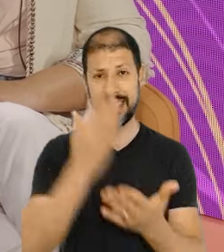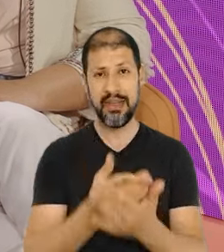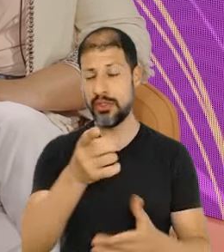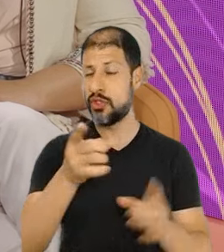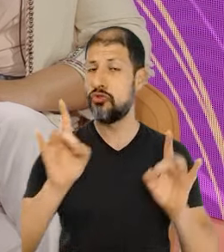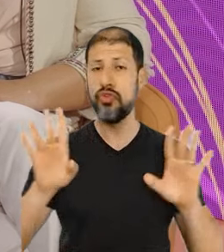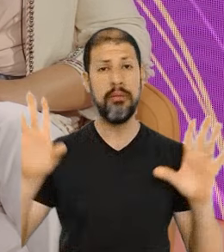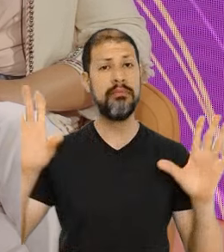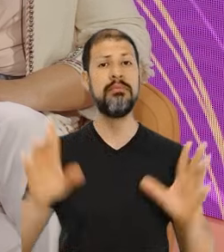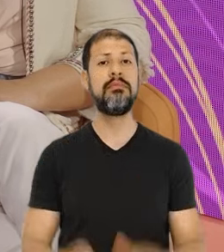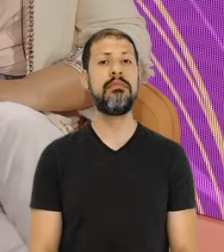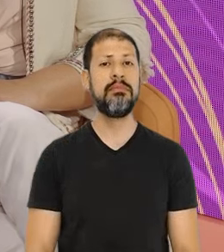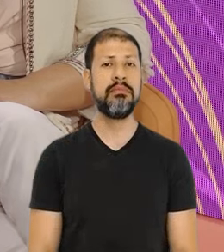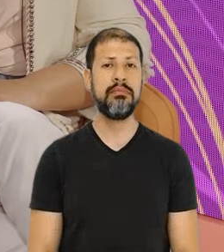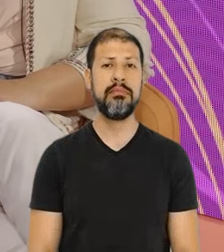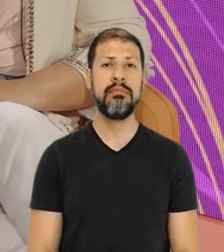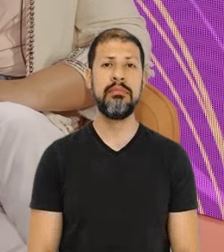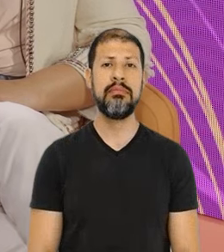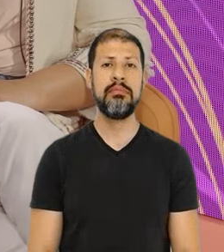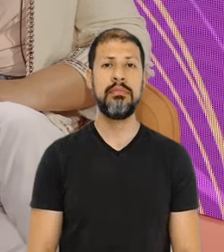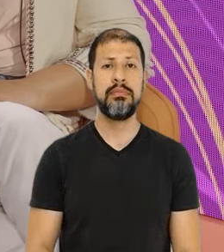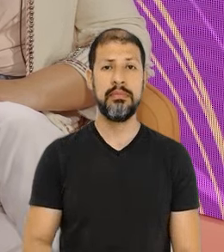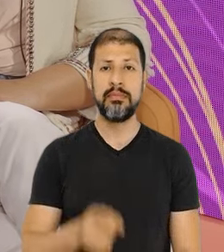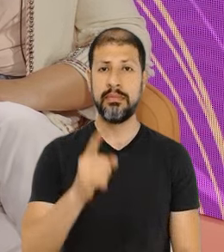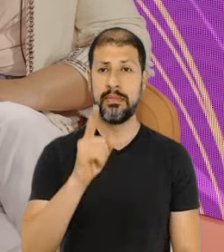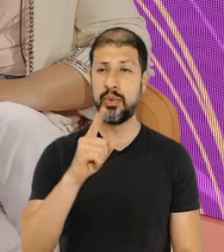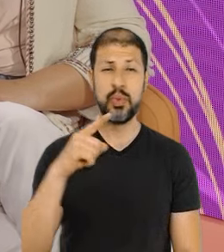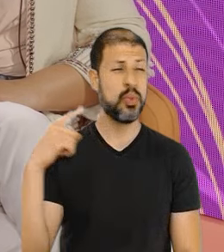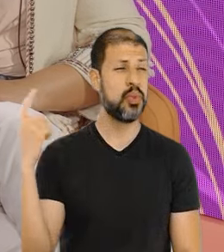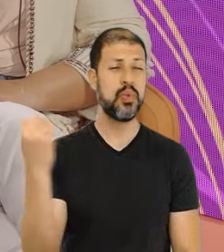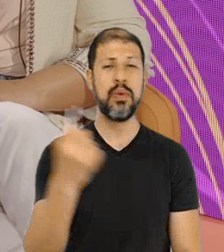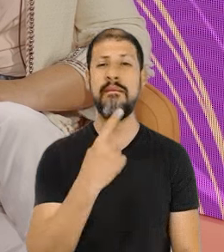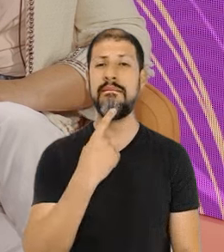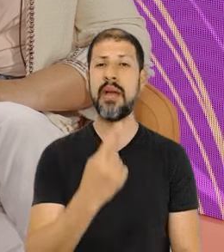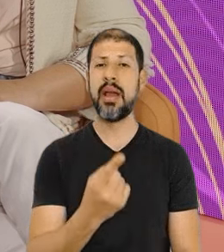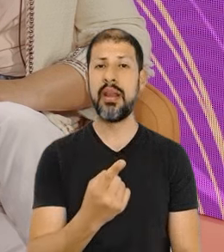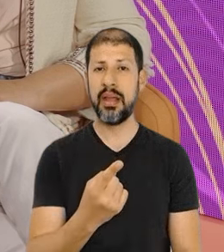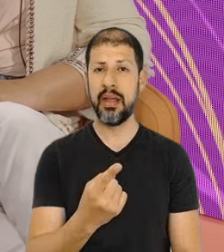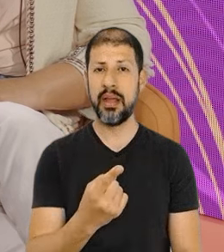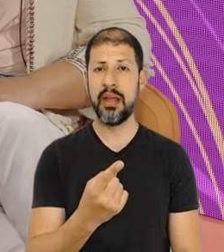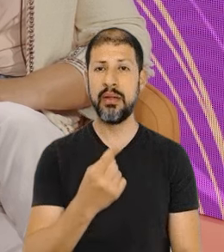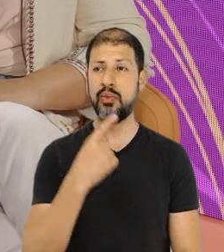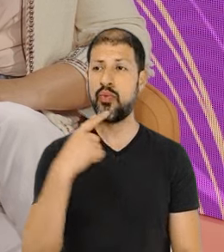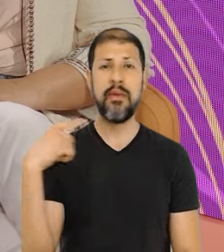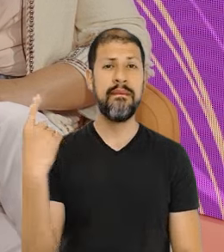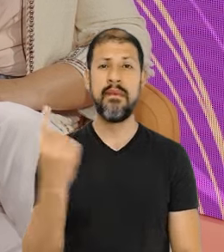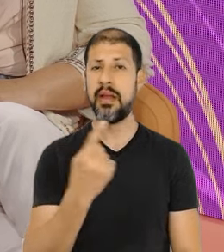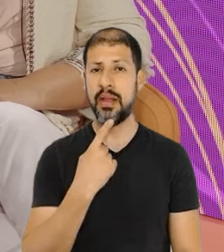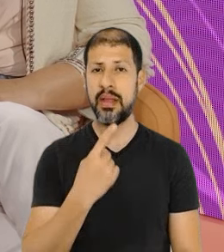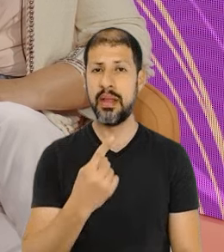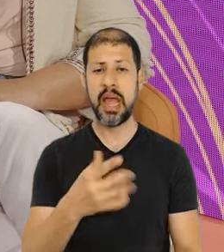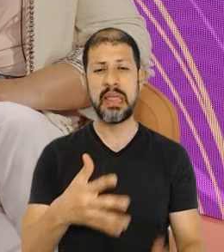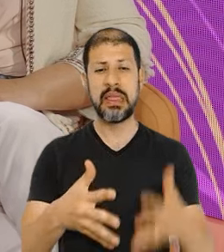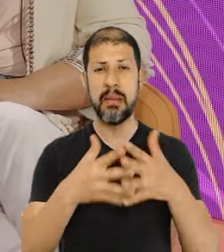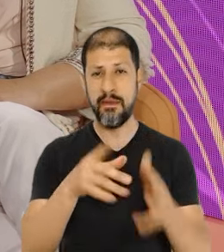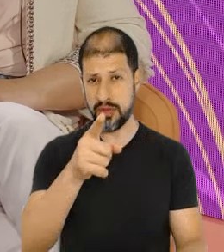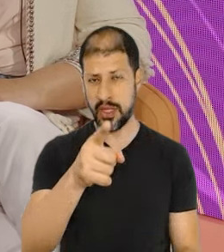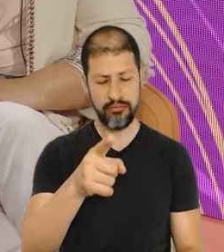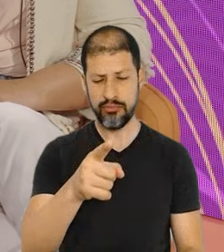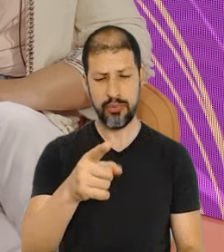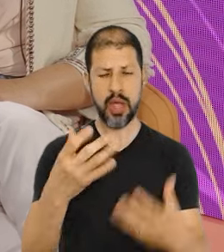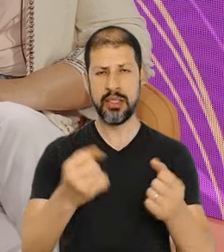em você não deixe que ninguém ninguém atrapalhe o seu